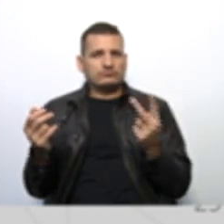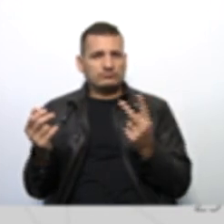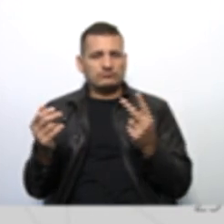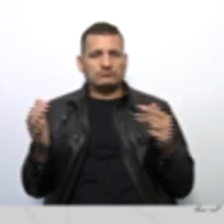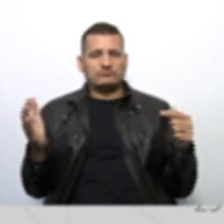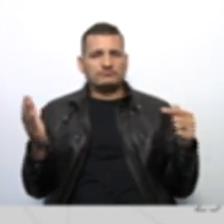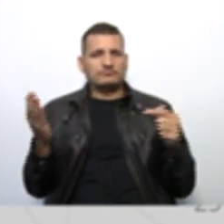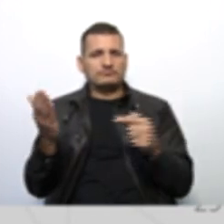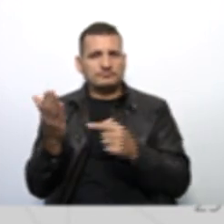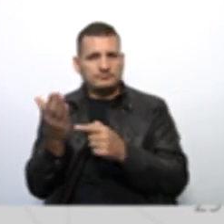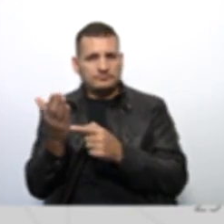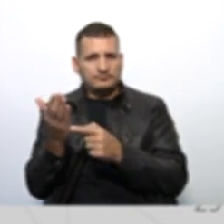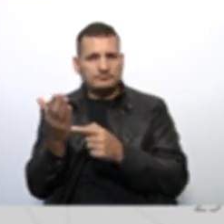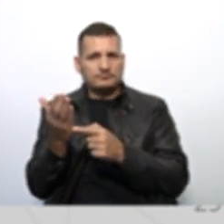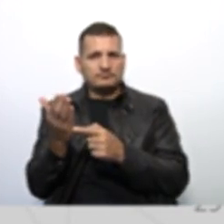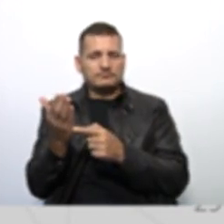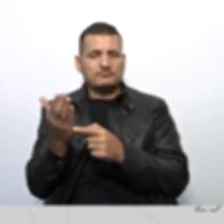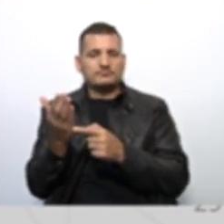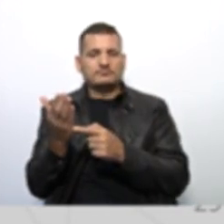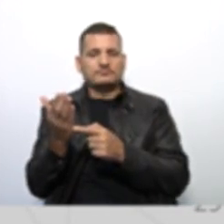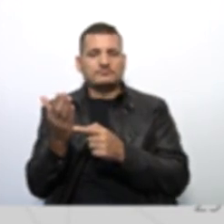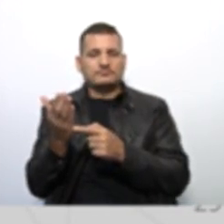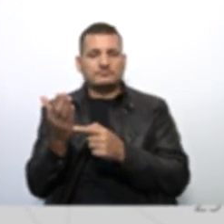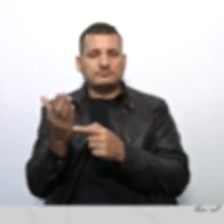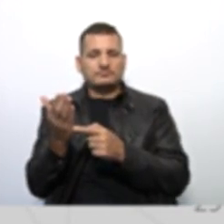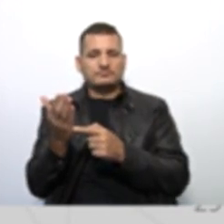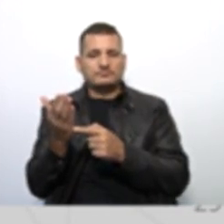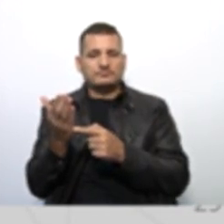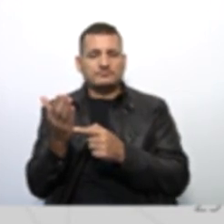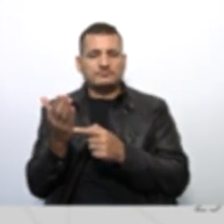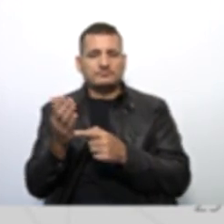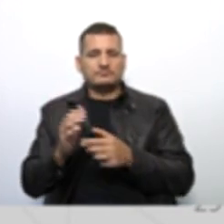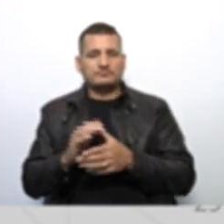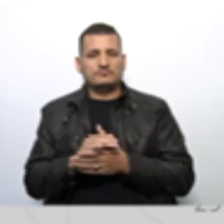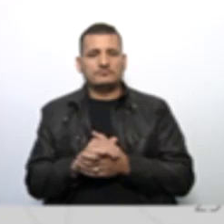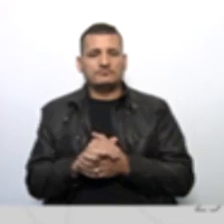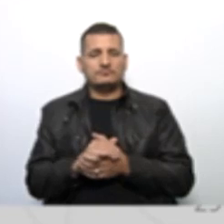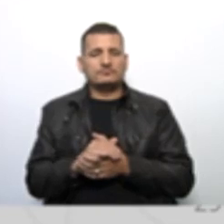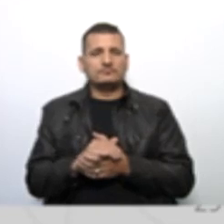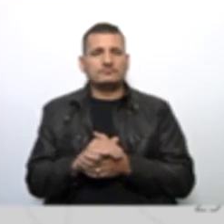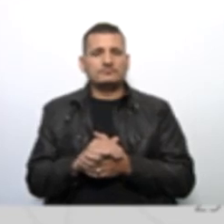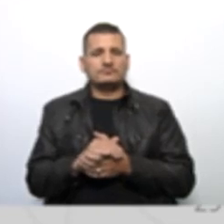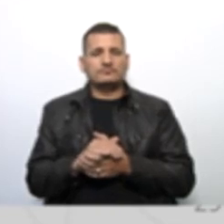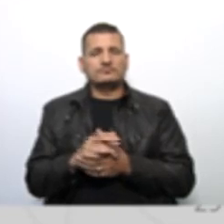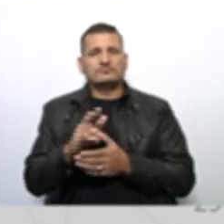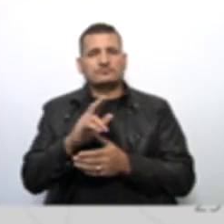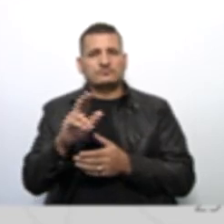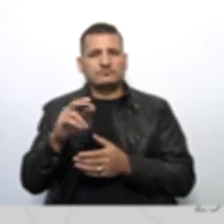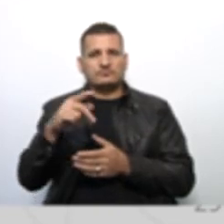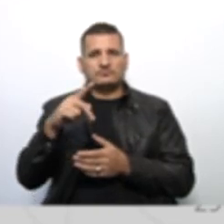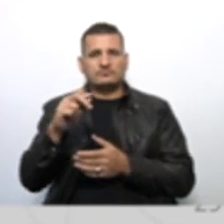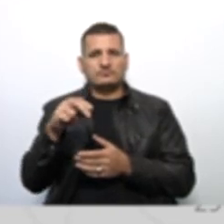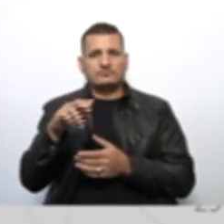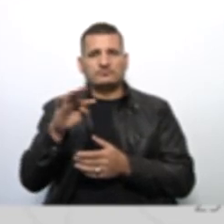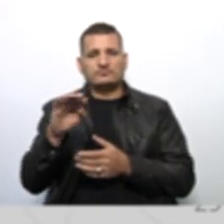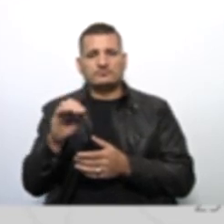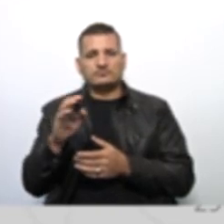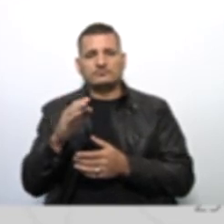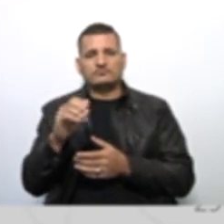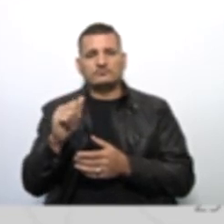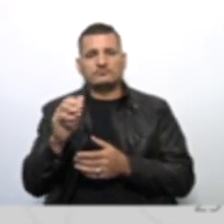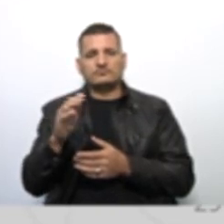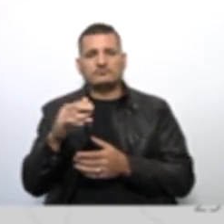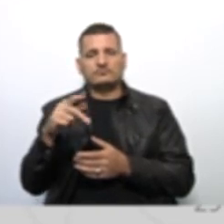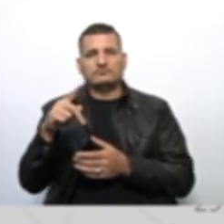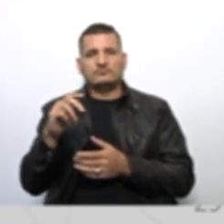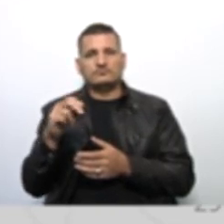direta entre esses dois dispositivos. Quando nós realizamos essa ligação, nós chamamos a ligação de ponto a